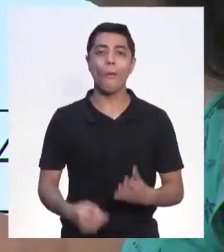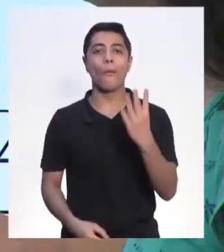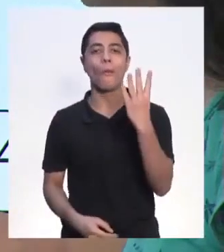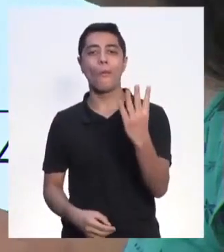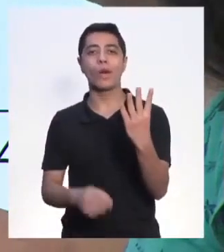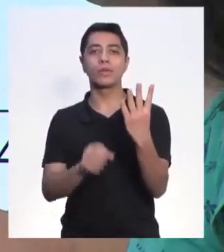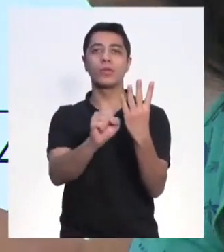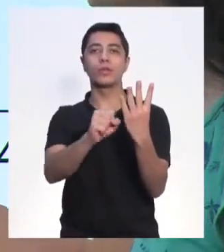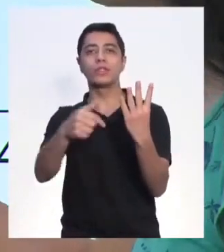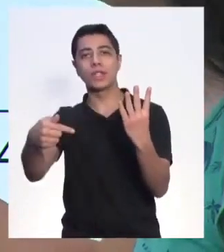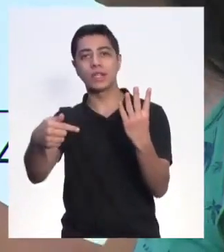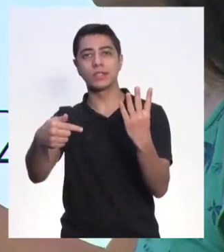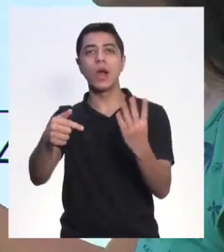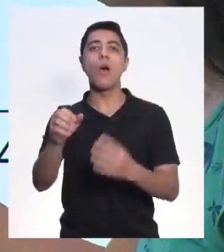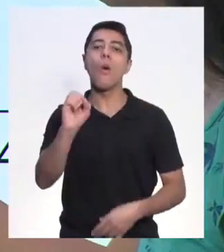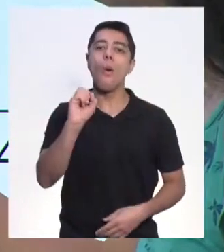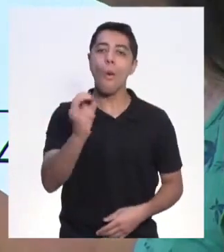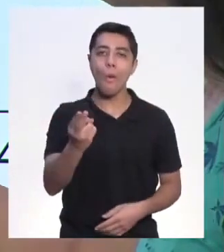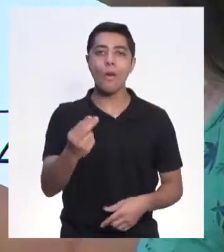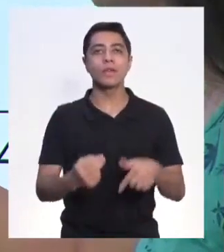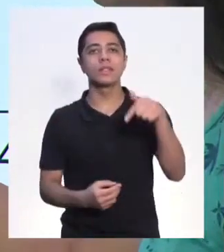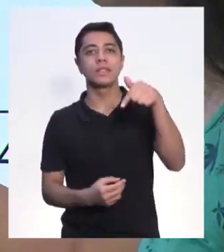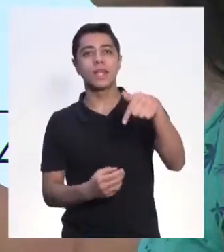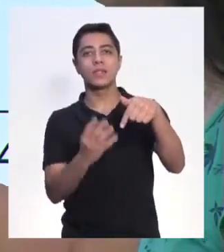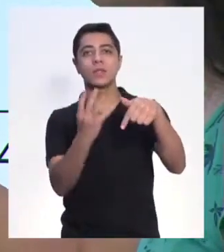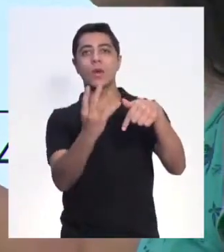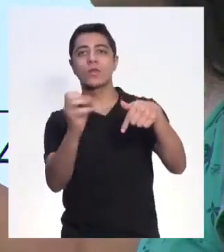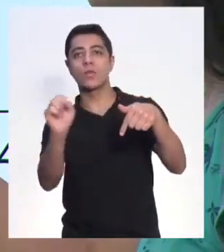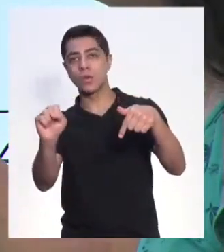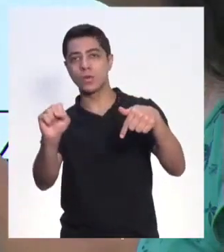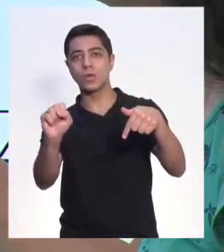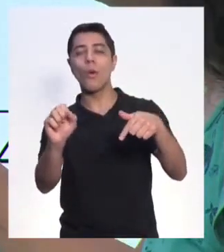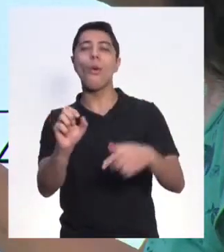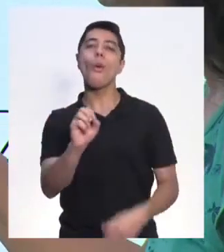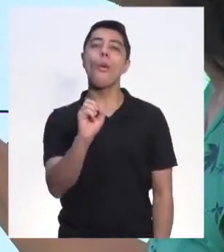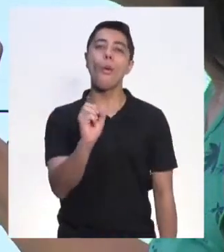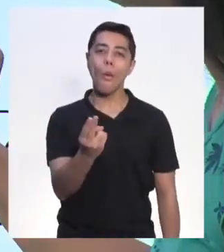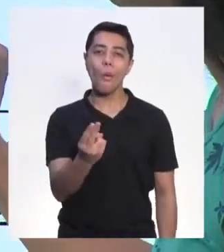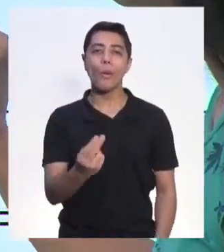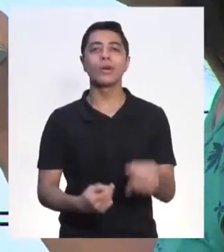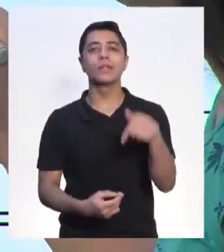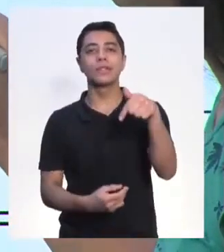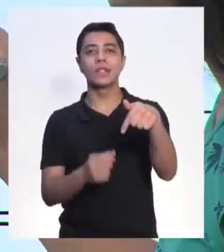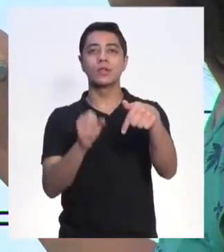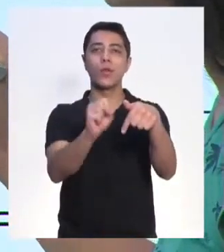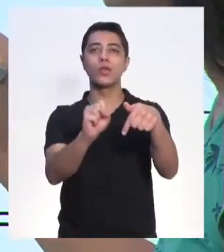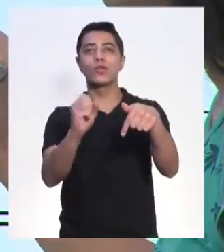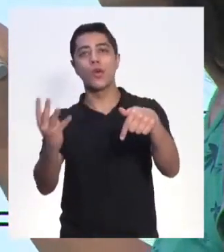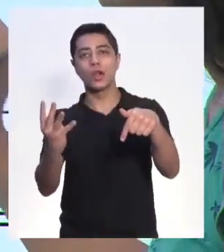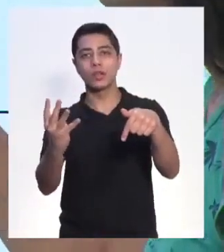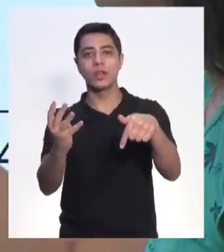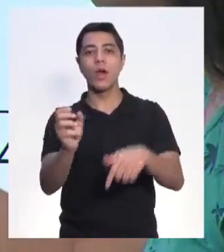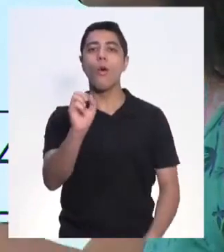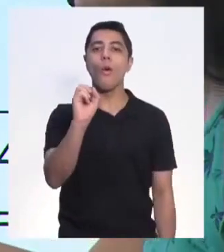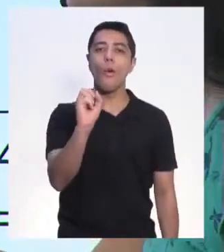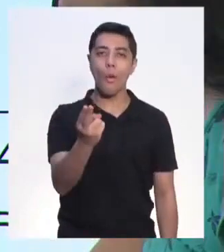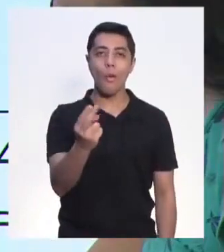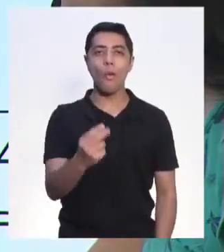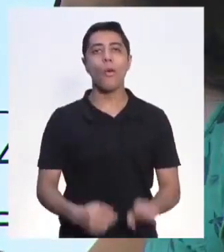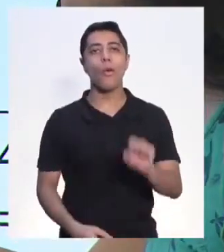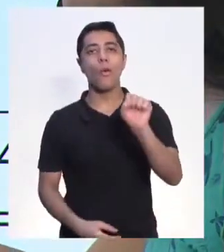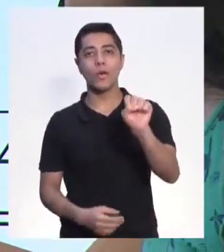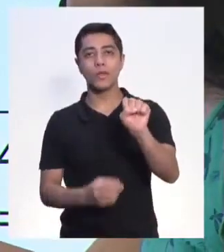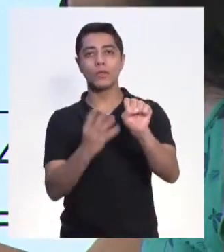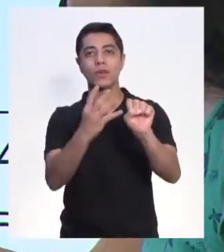7. 7, 4, 8. Trocar o 8 com o 4. 7, 8, 4. Começar